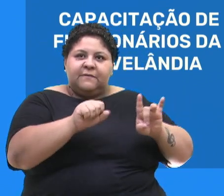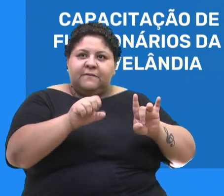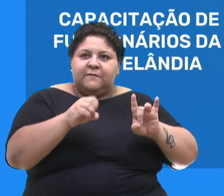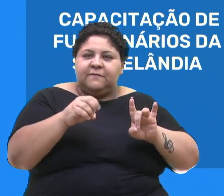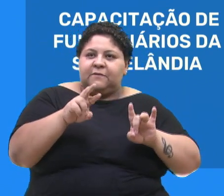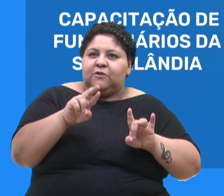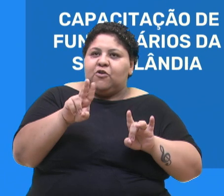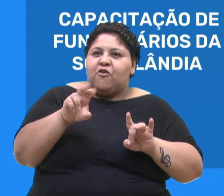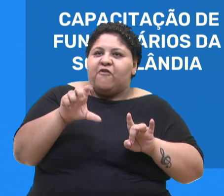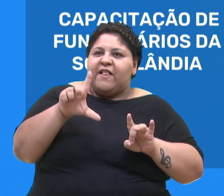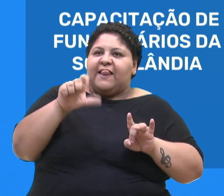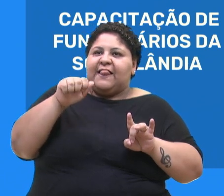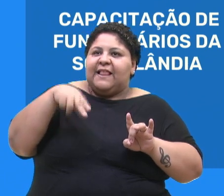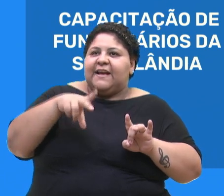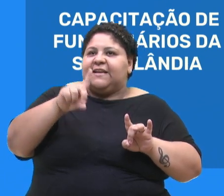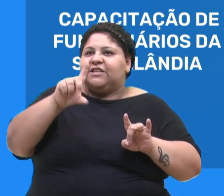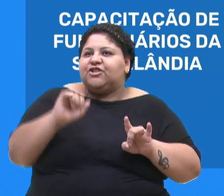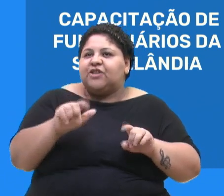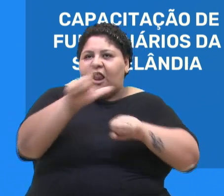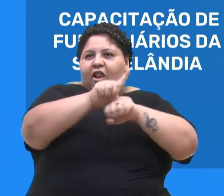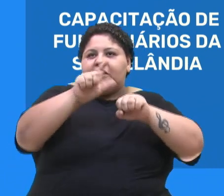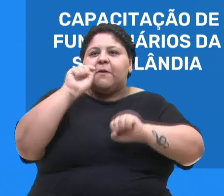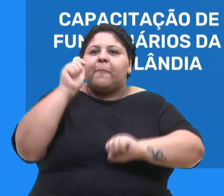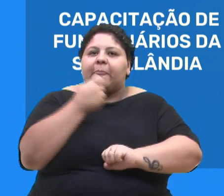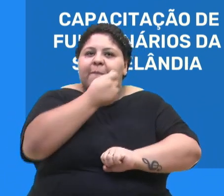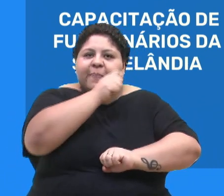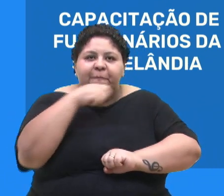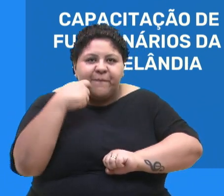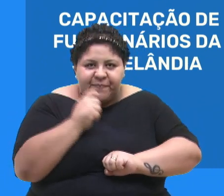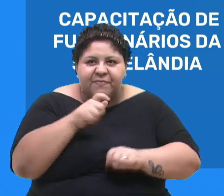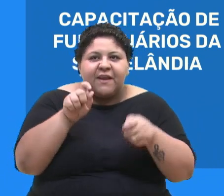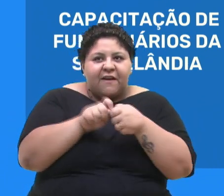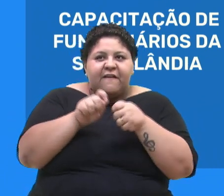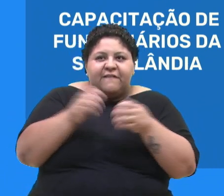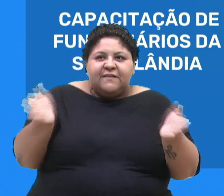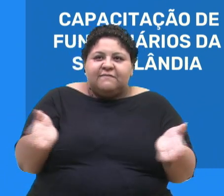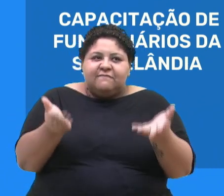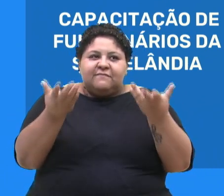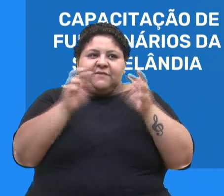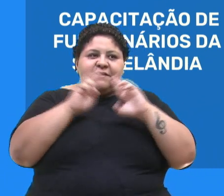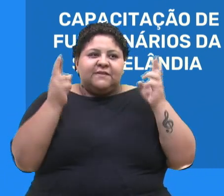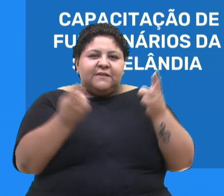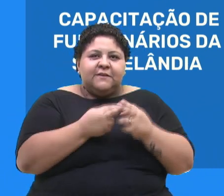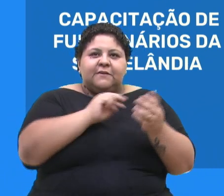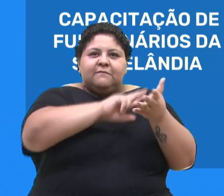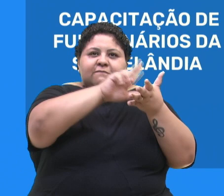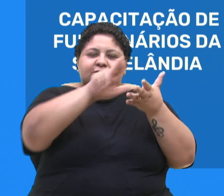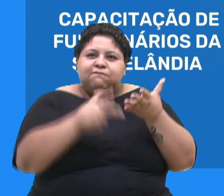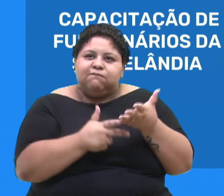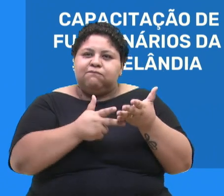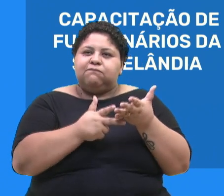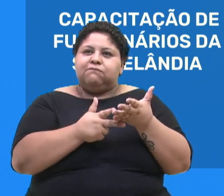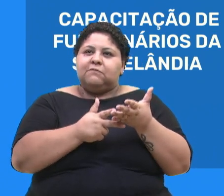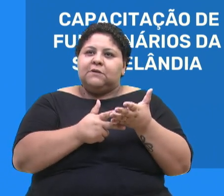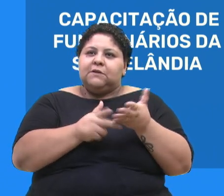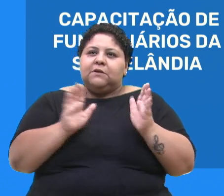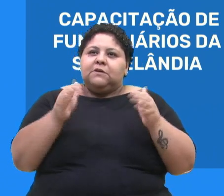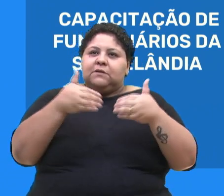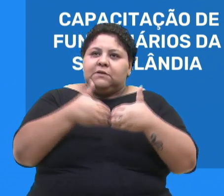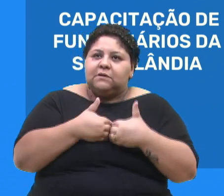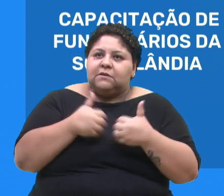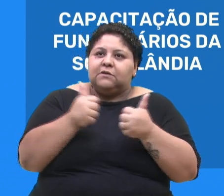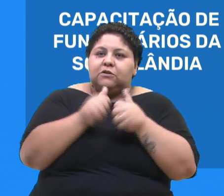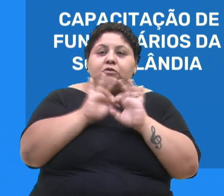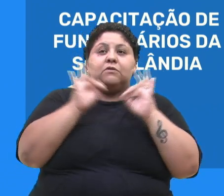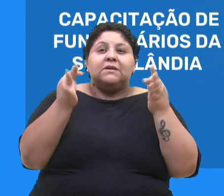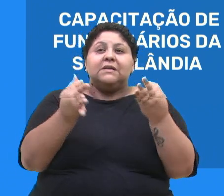né, vereadora Marisol, de um evento que a gente fez, onde reuniria vários autistas e as suas famílias, e os funcionários tinham